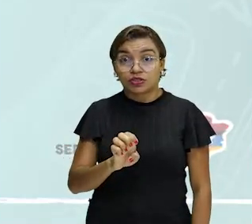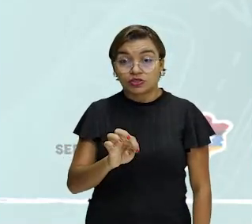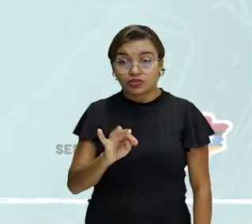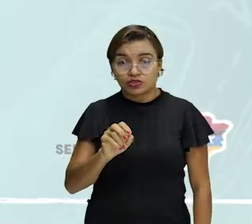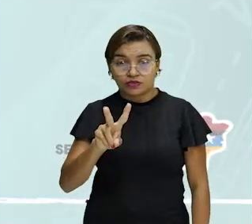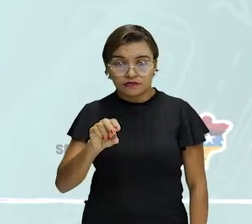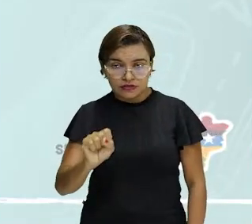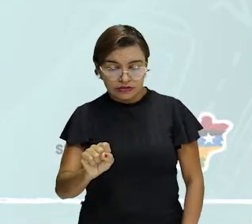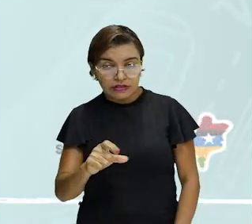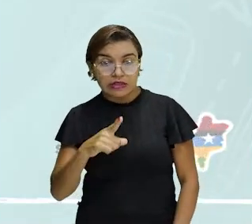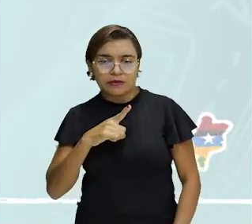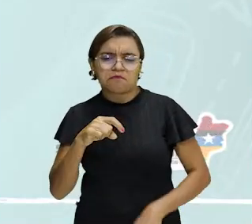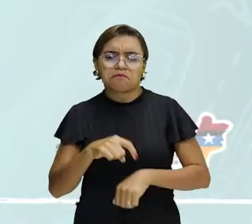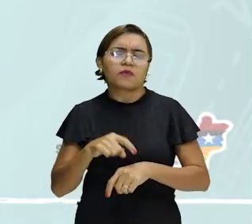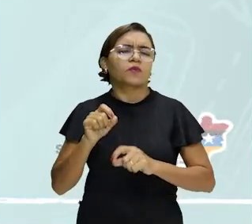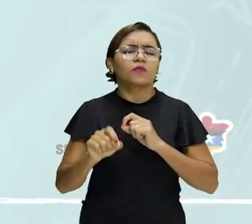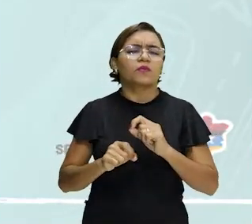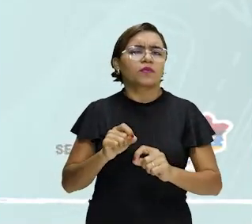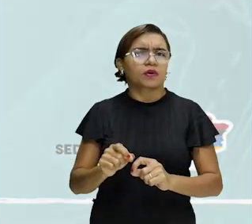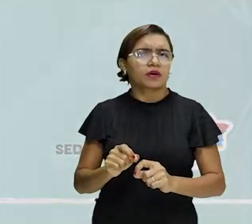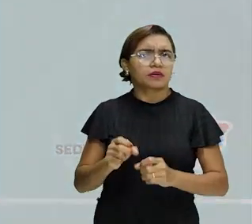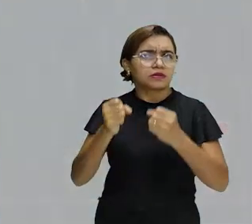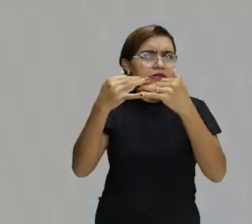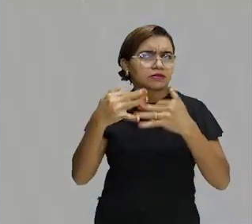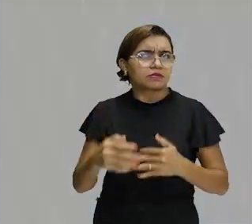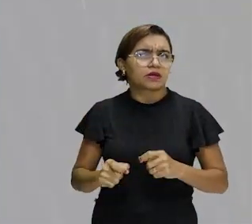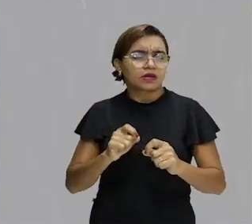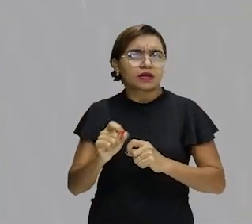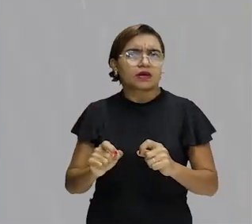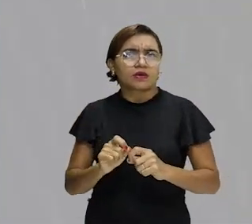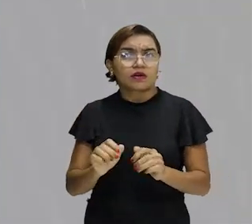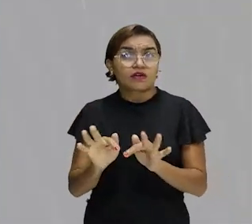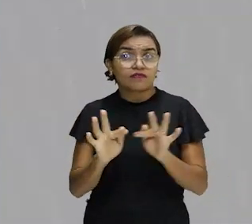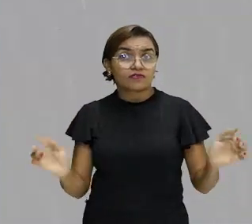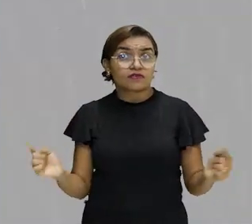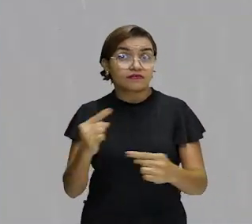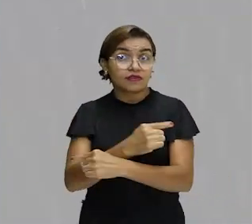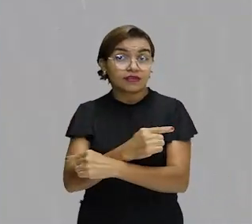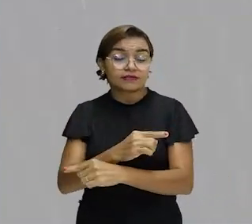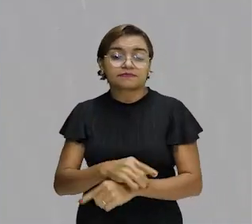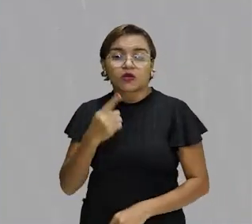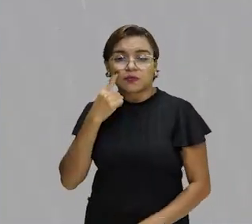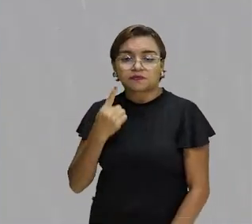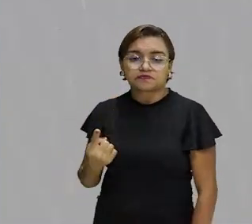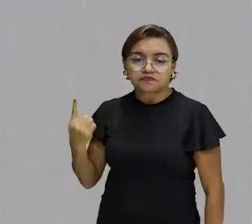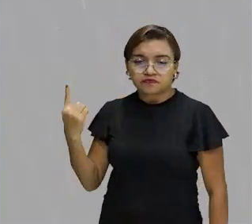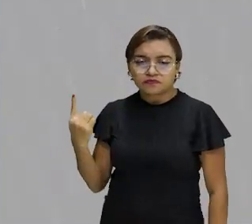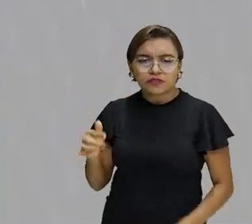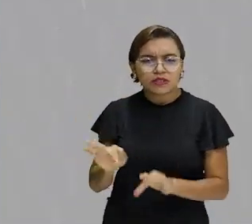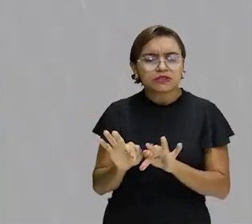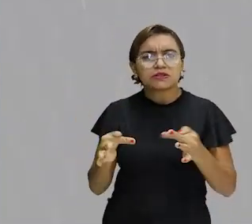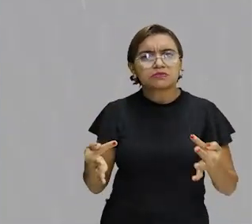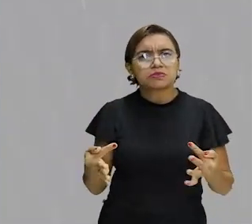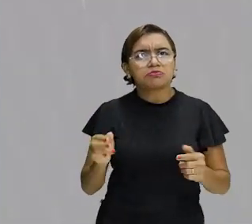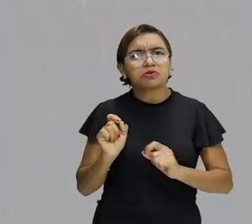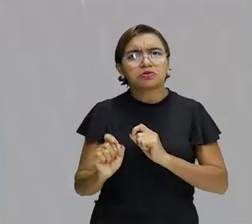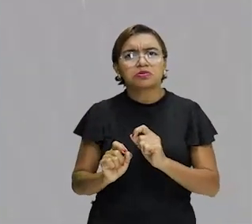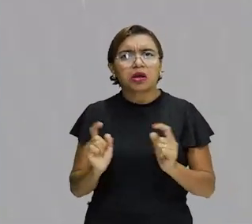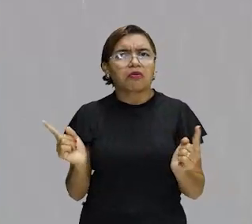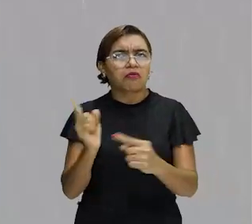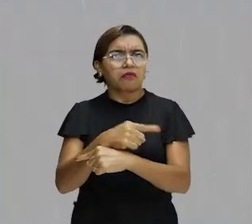que elas são muito próximas. E isso, né? Ah, tá. Faltou eu mencionar o domínio da função G e a imagem da função